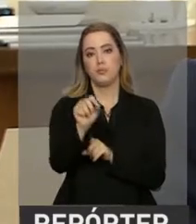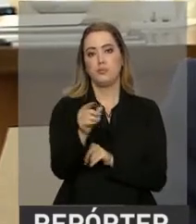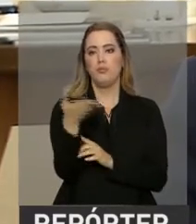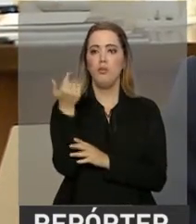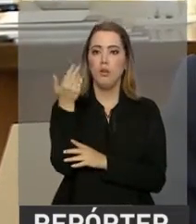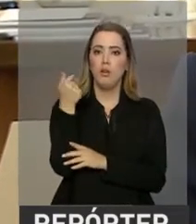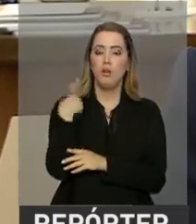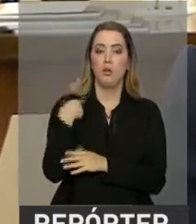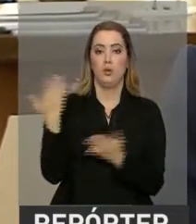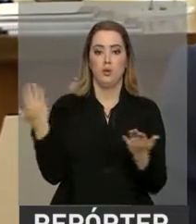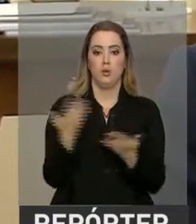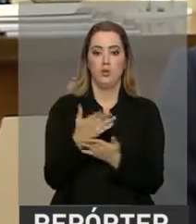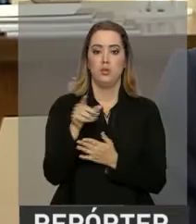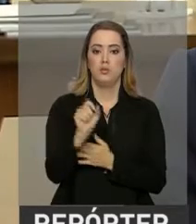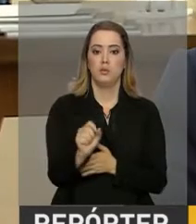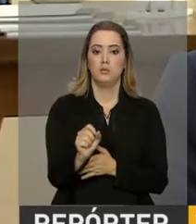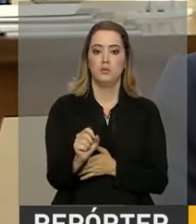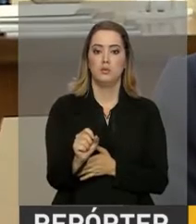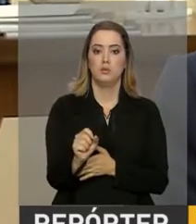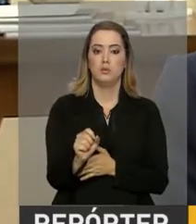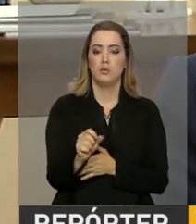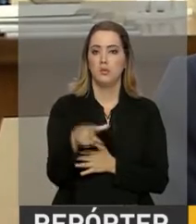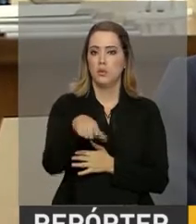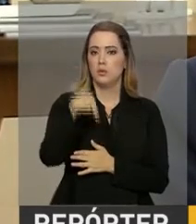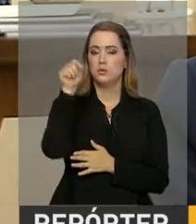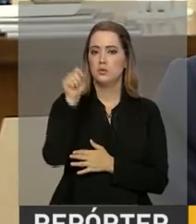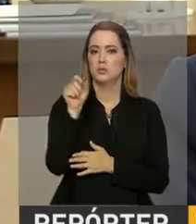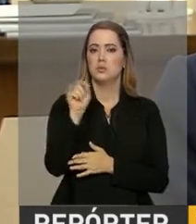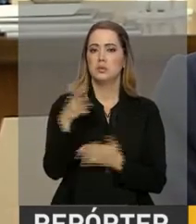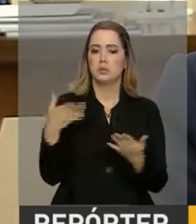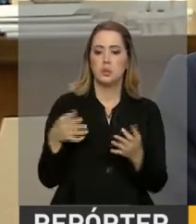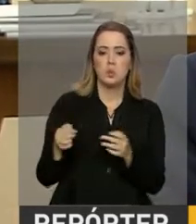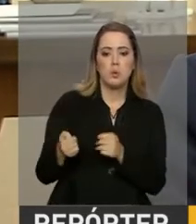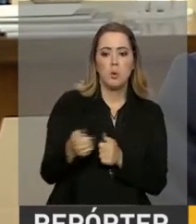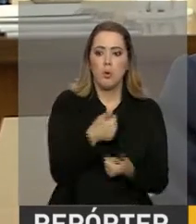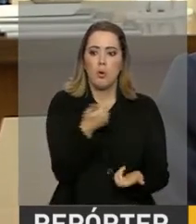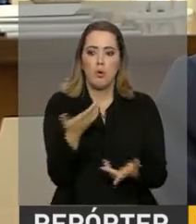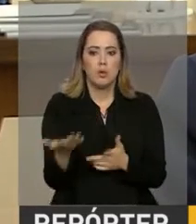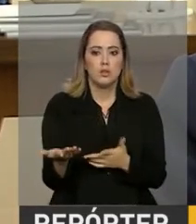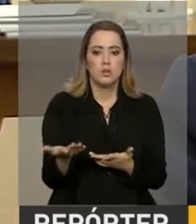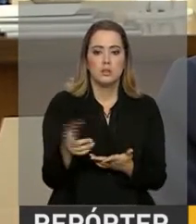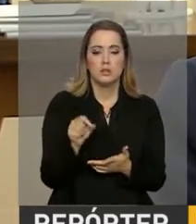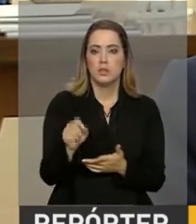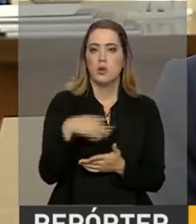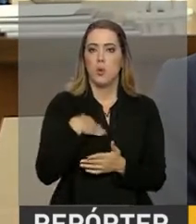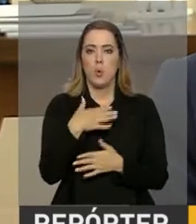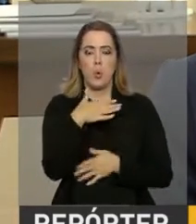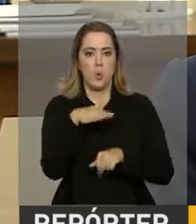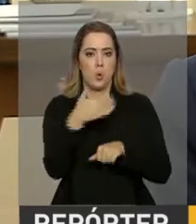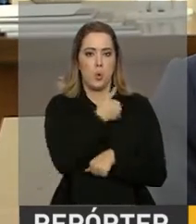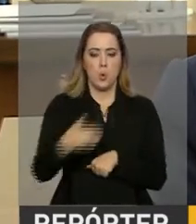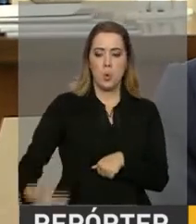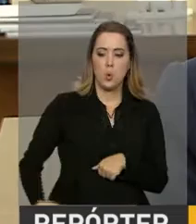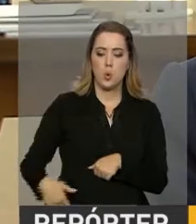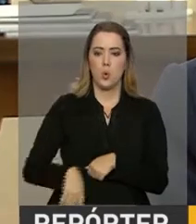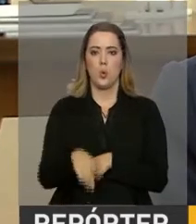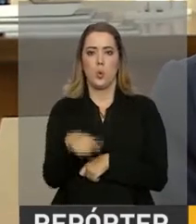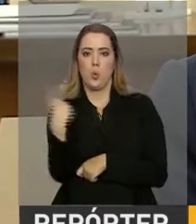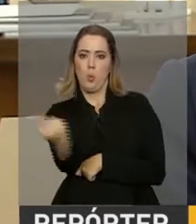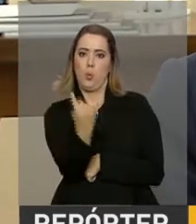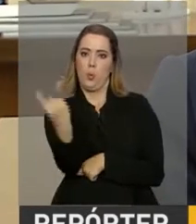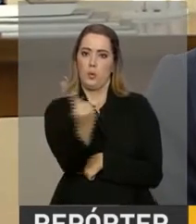passado recente as decisões eram muito abruptas o governo não conversava com ninguém achava que era o dono da verdade